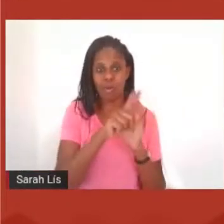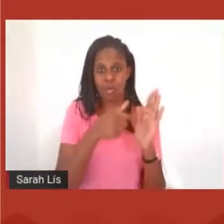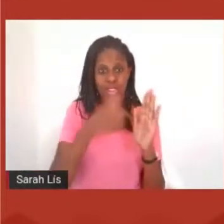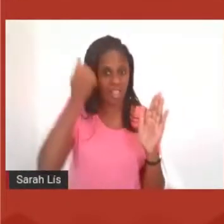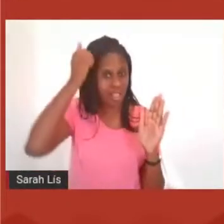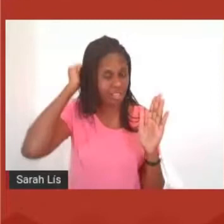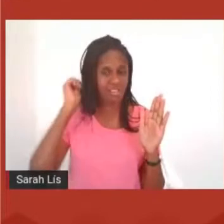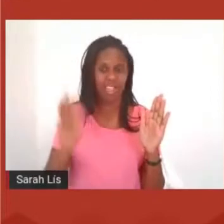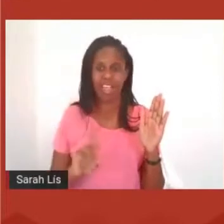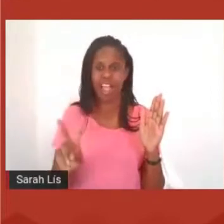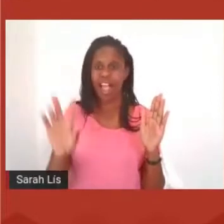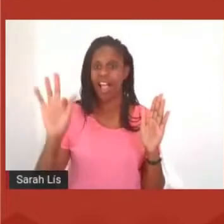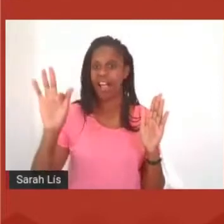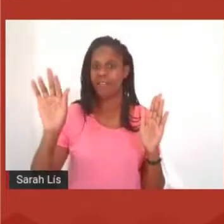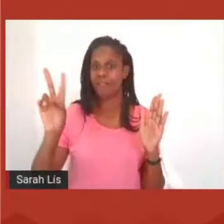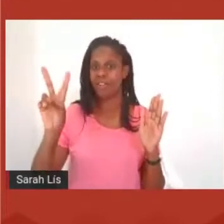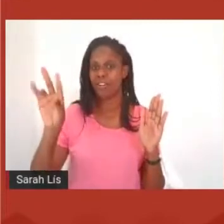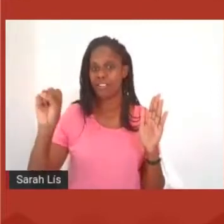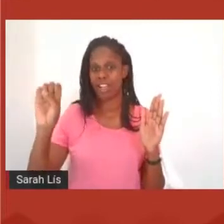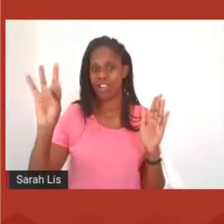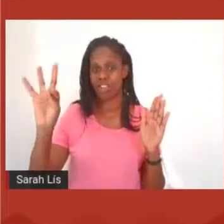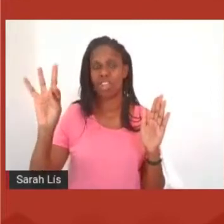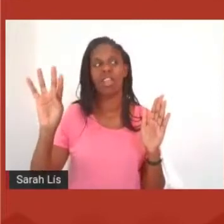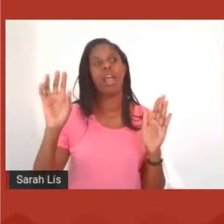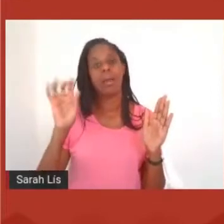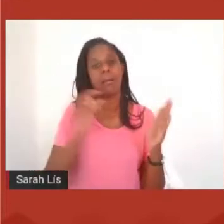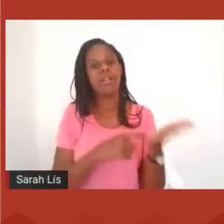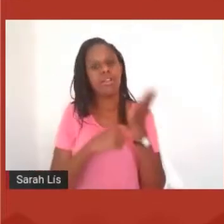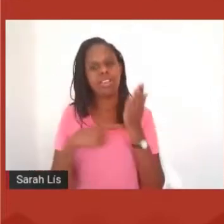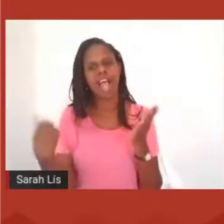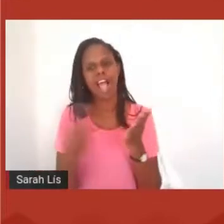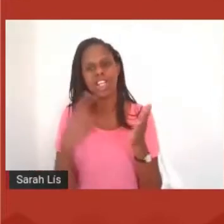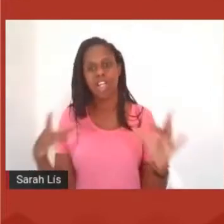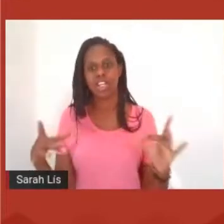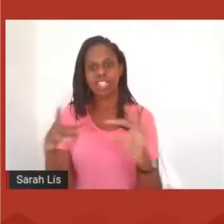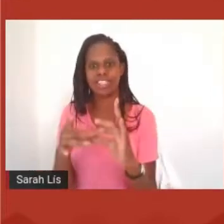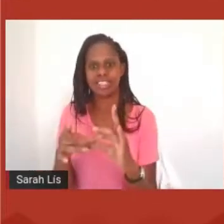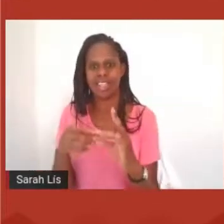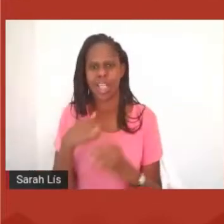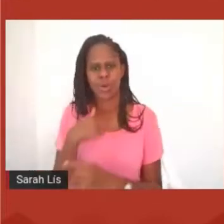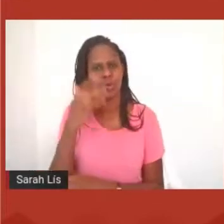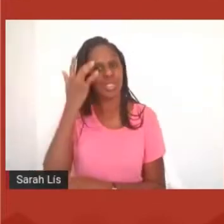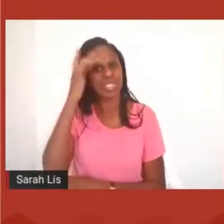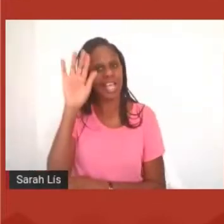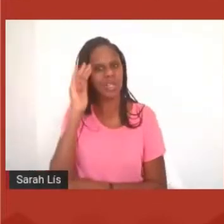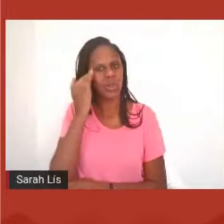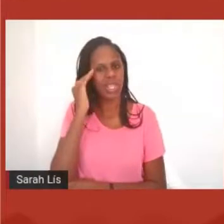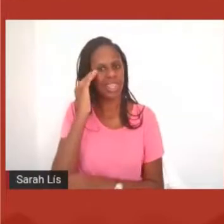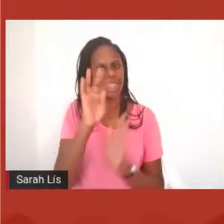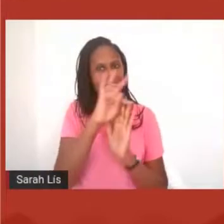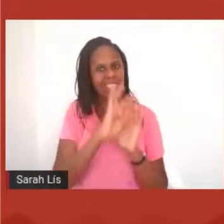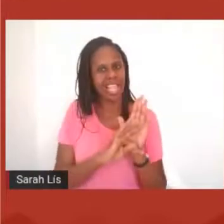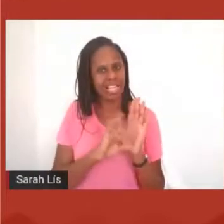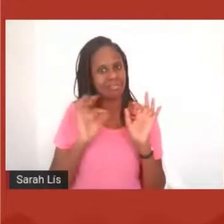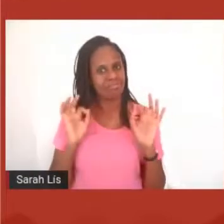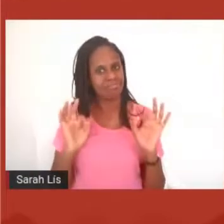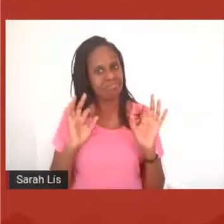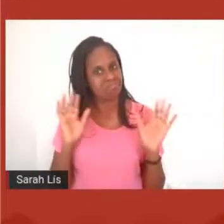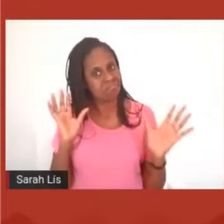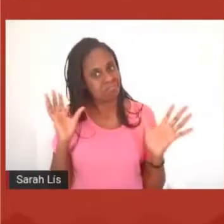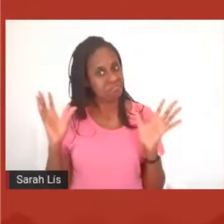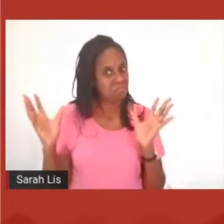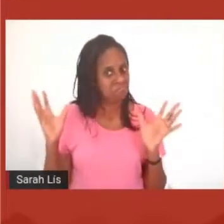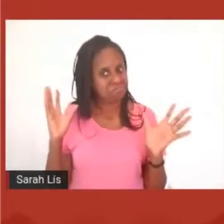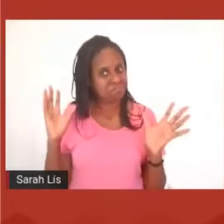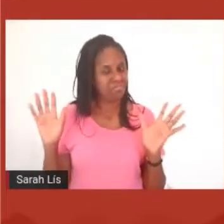gente fazer essa conexão. Não sei se eu estou interpretando corretamente esse texto, mas eu